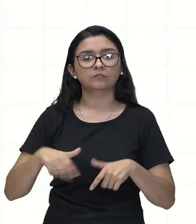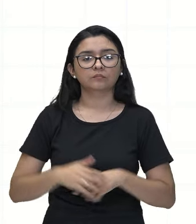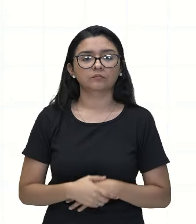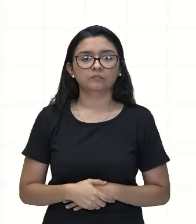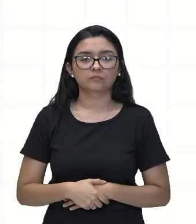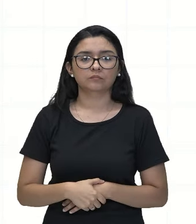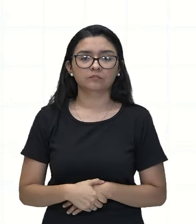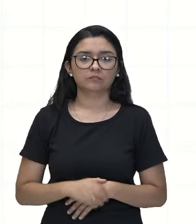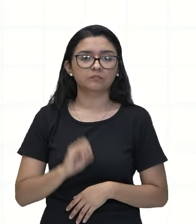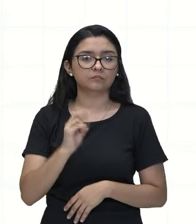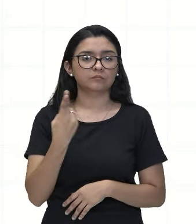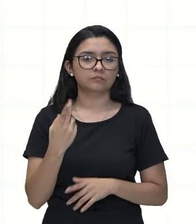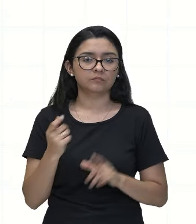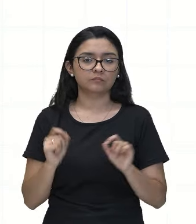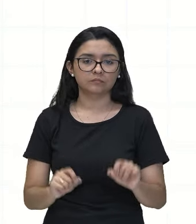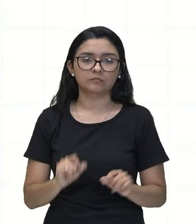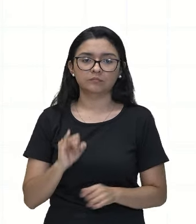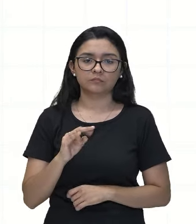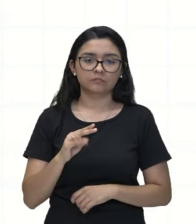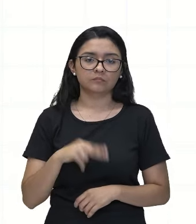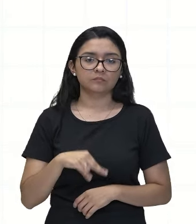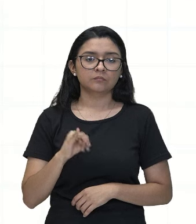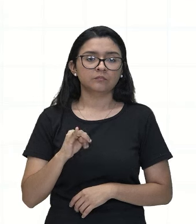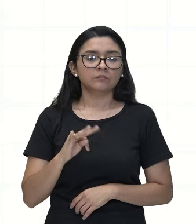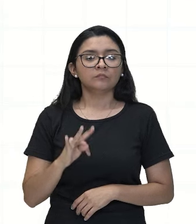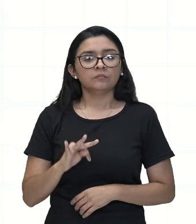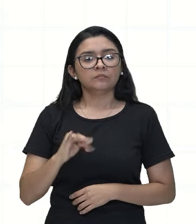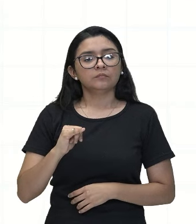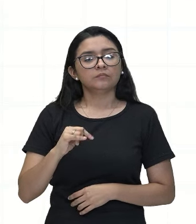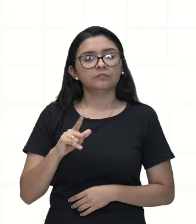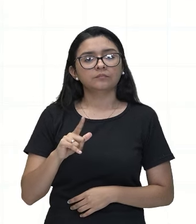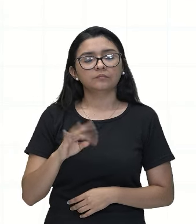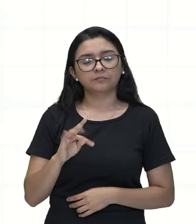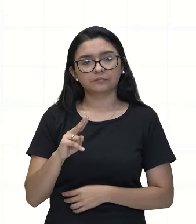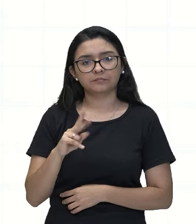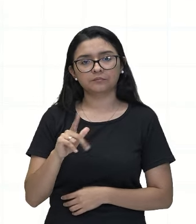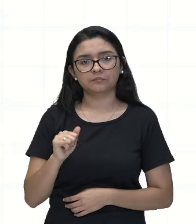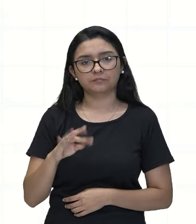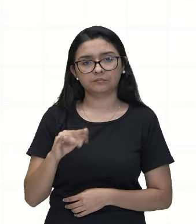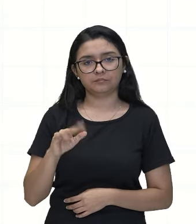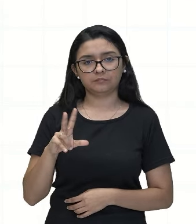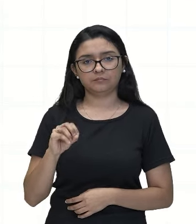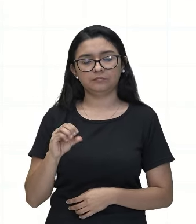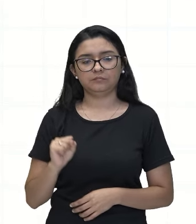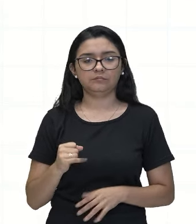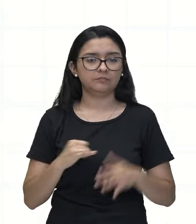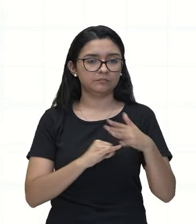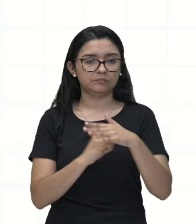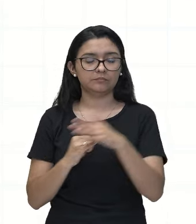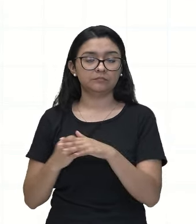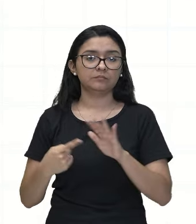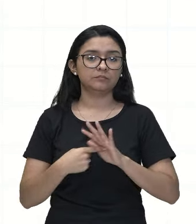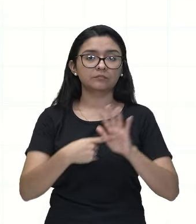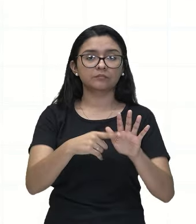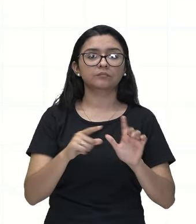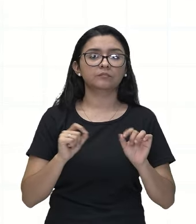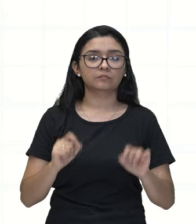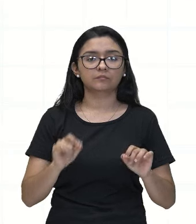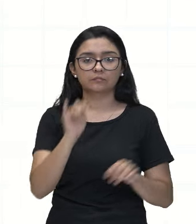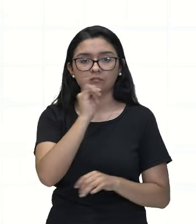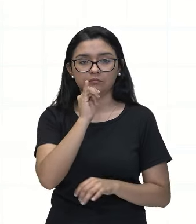ou intitula né que forem instituições no caso aqui eu trouxe exemplos para vocês só